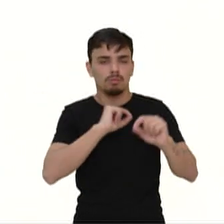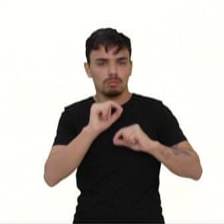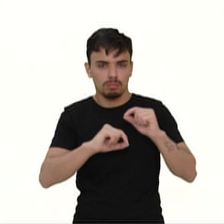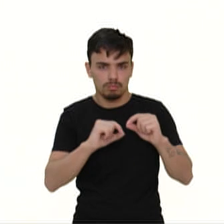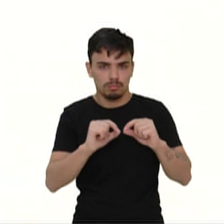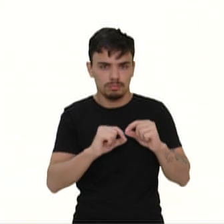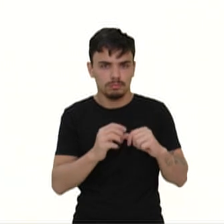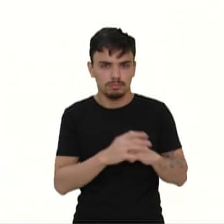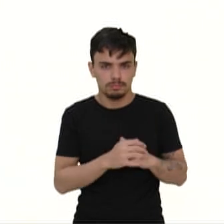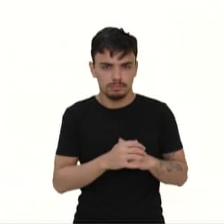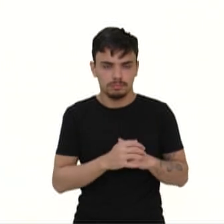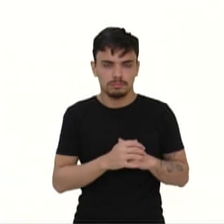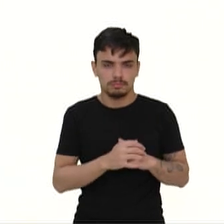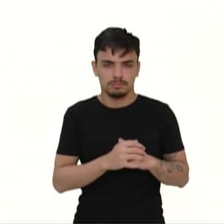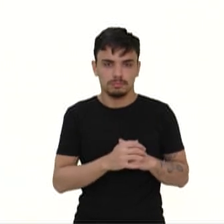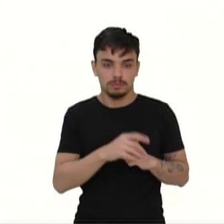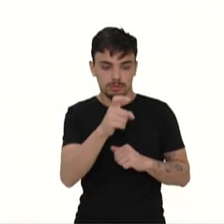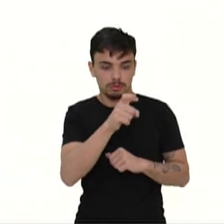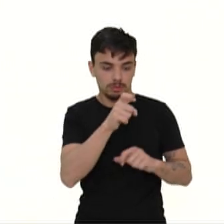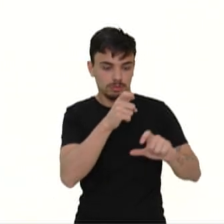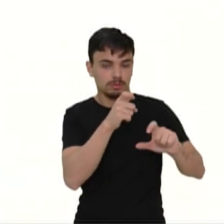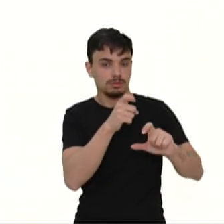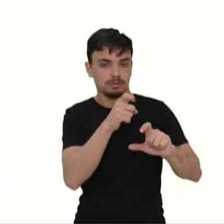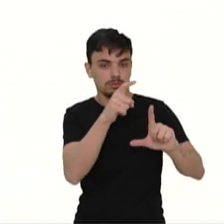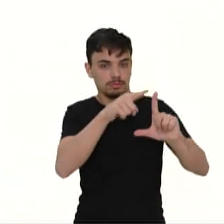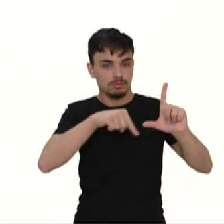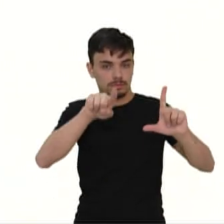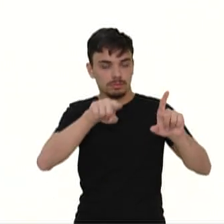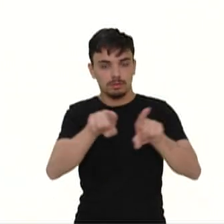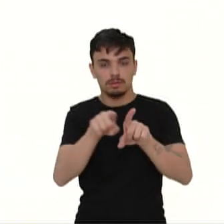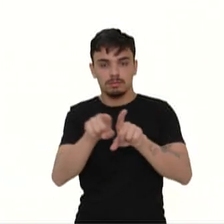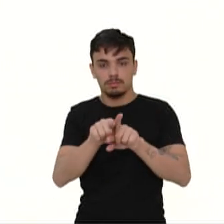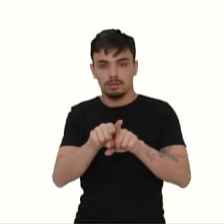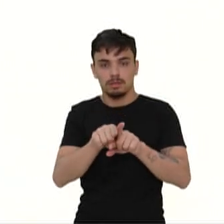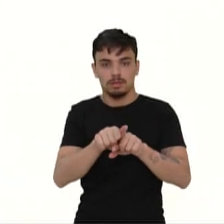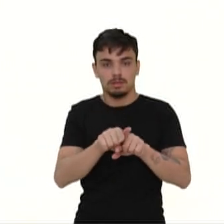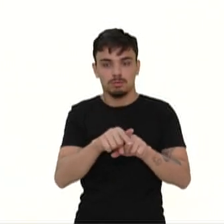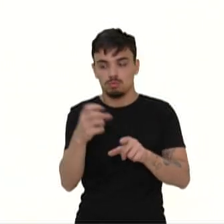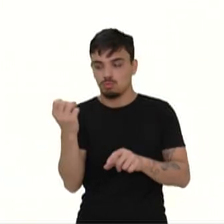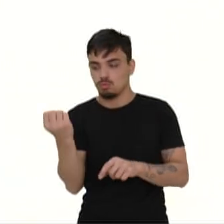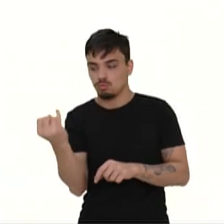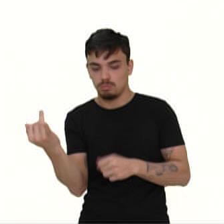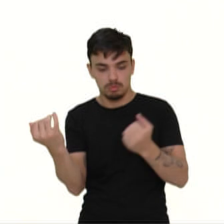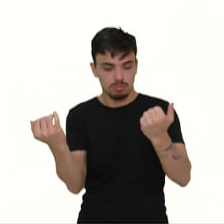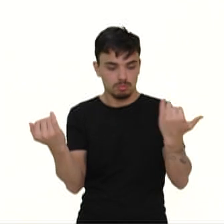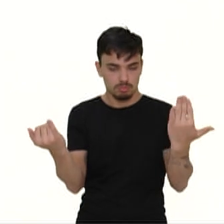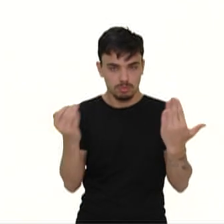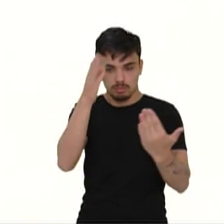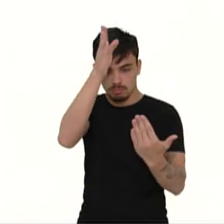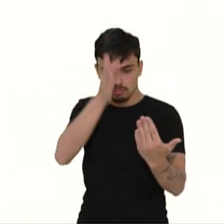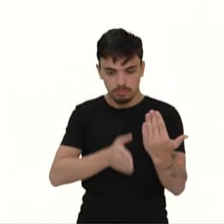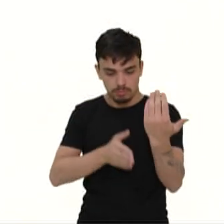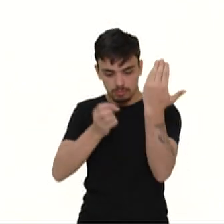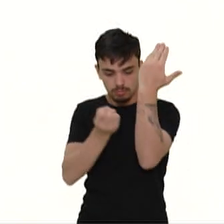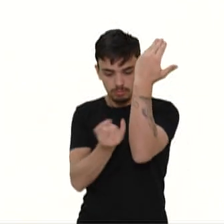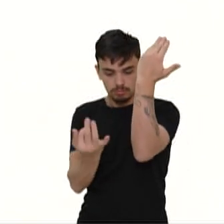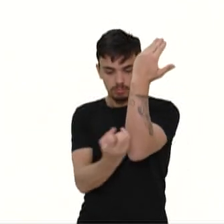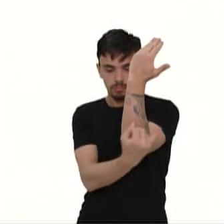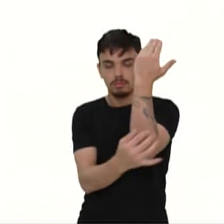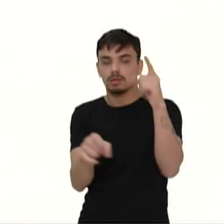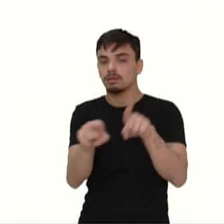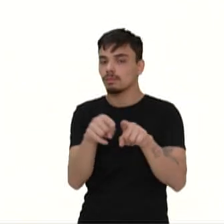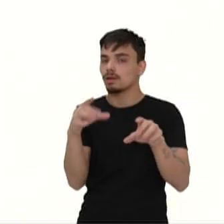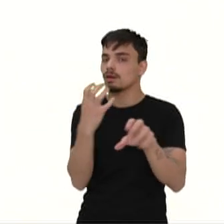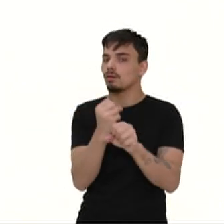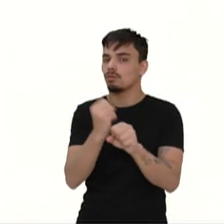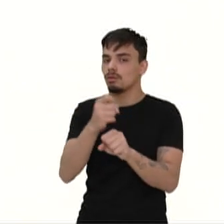você calcula o x do vértice, escolhe valores para a esquerda e para a direita que sejam simétricos a esse x do vértice e calcula para garantir